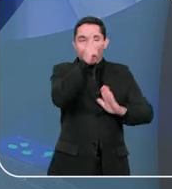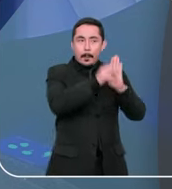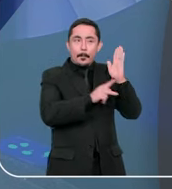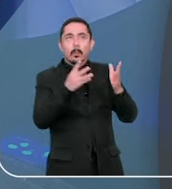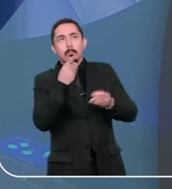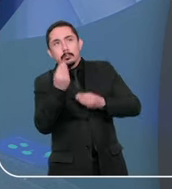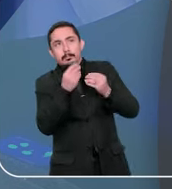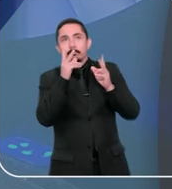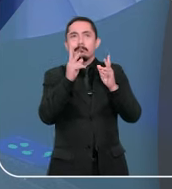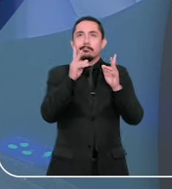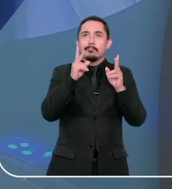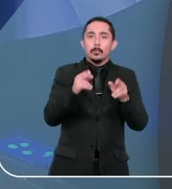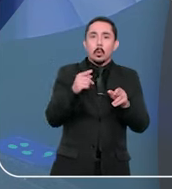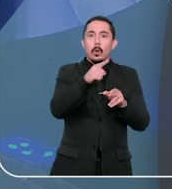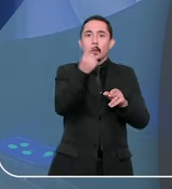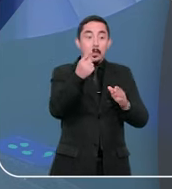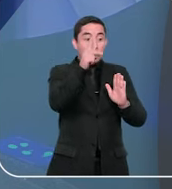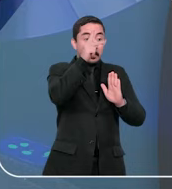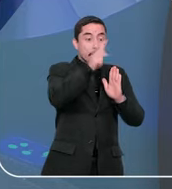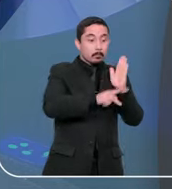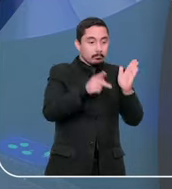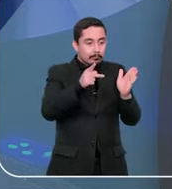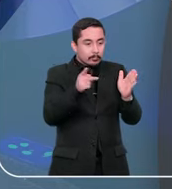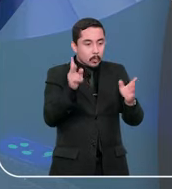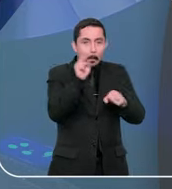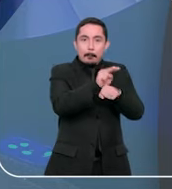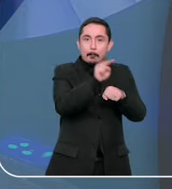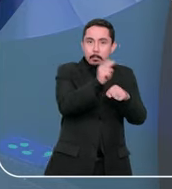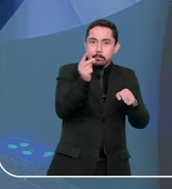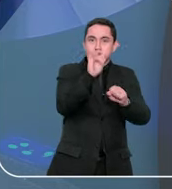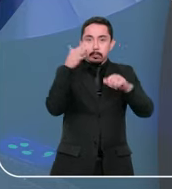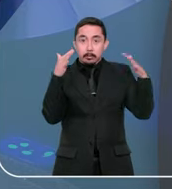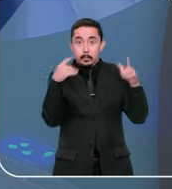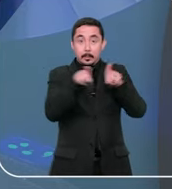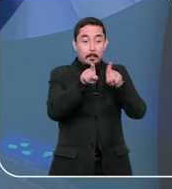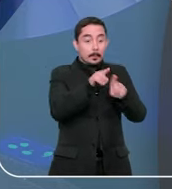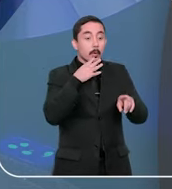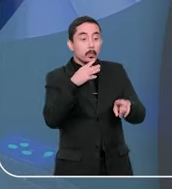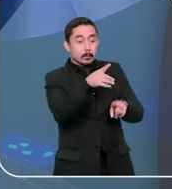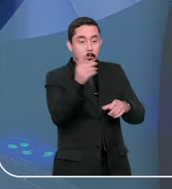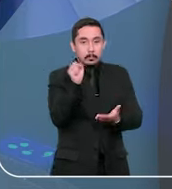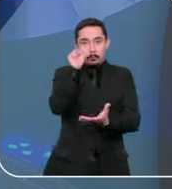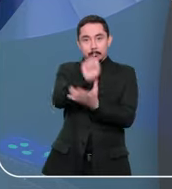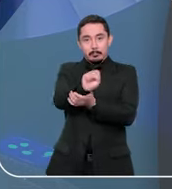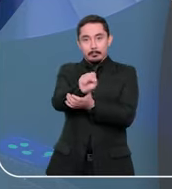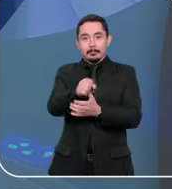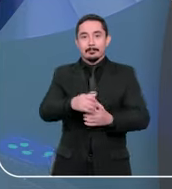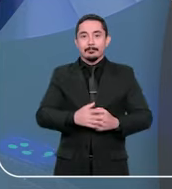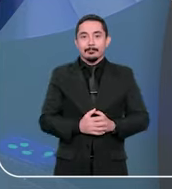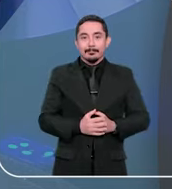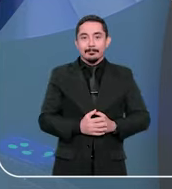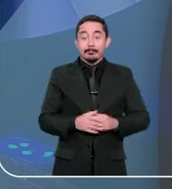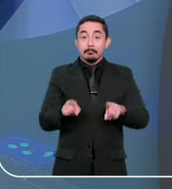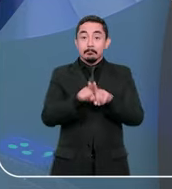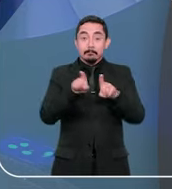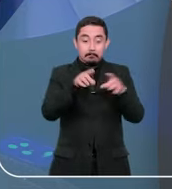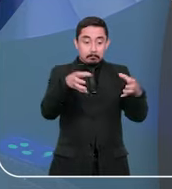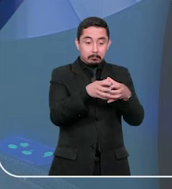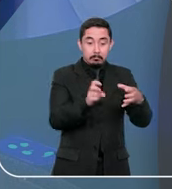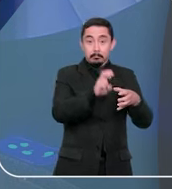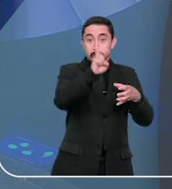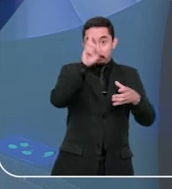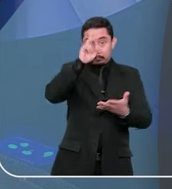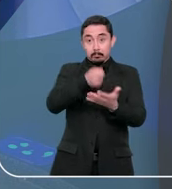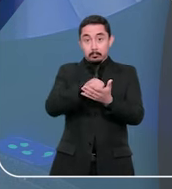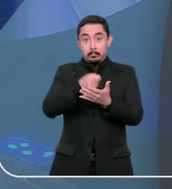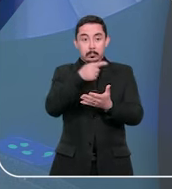como a criação de uma reserva ambiental e o possível reconhecimento de terras quilombolas. E a quinta turma decidiu